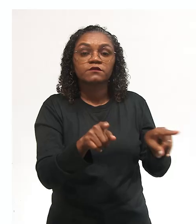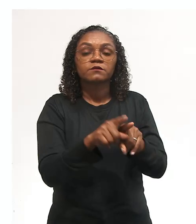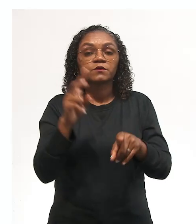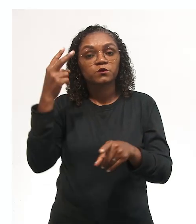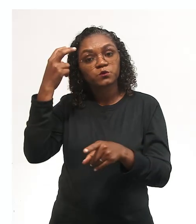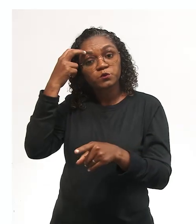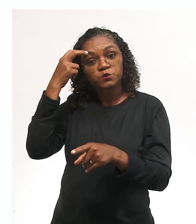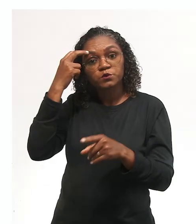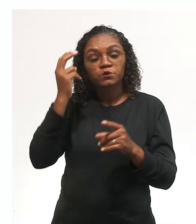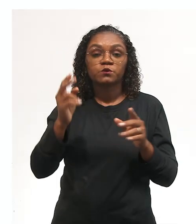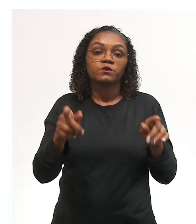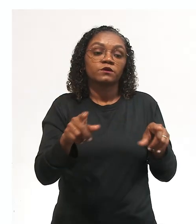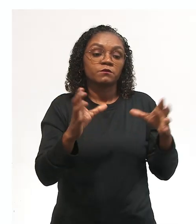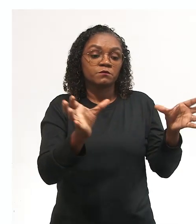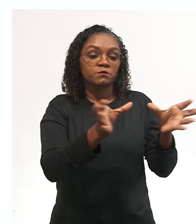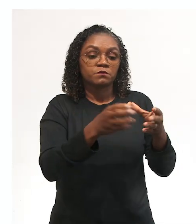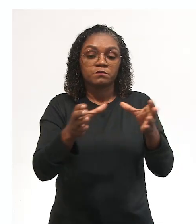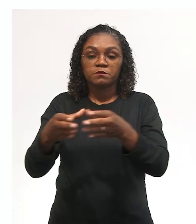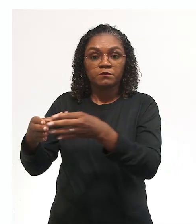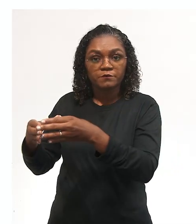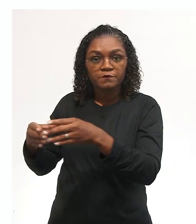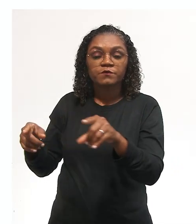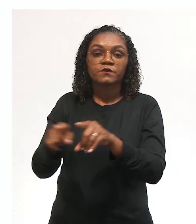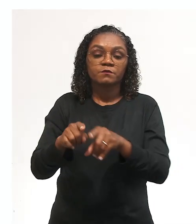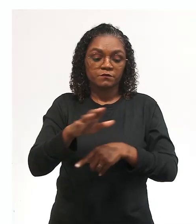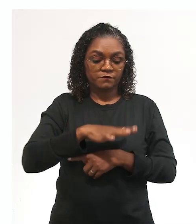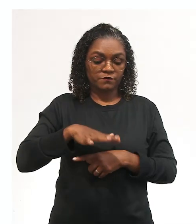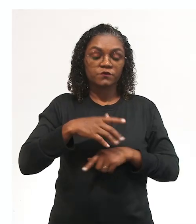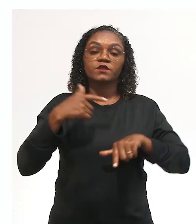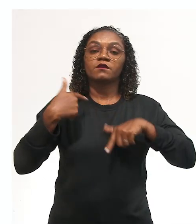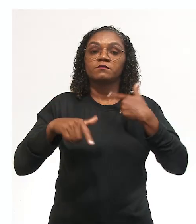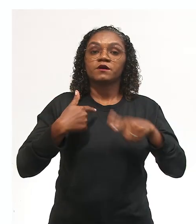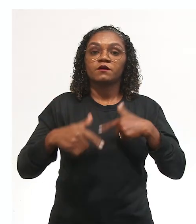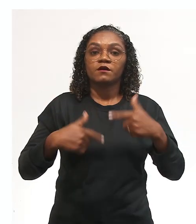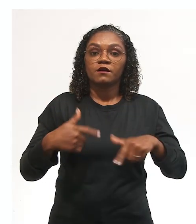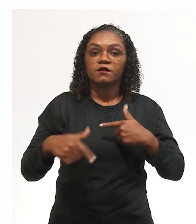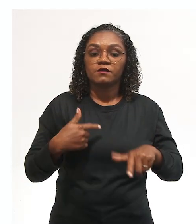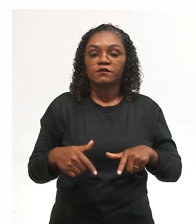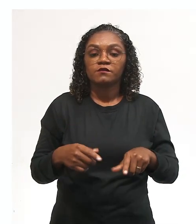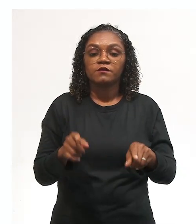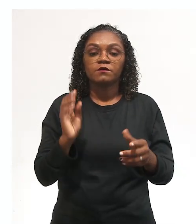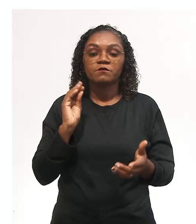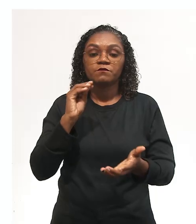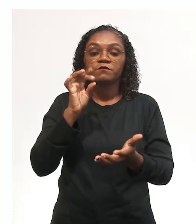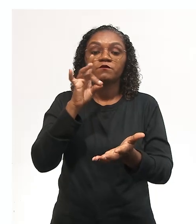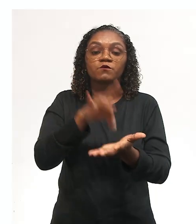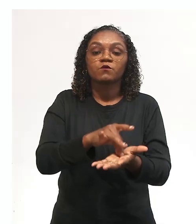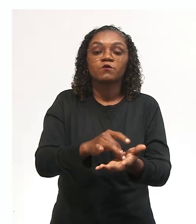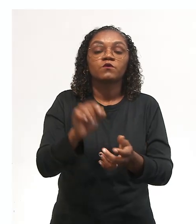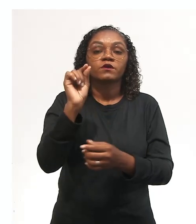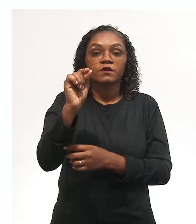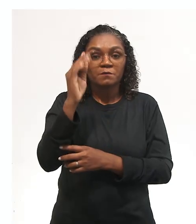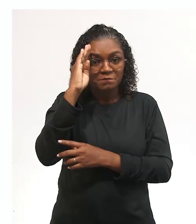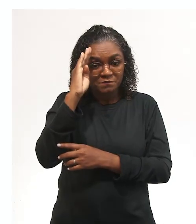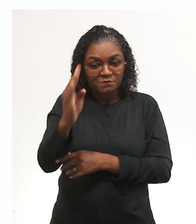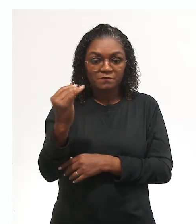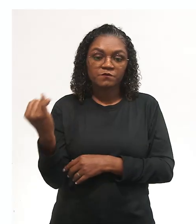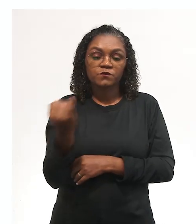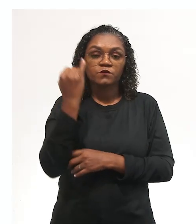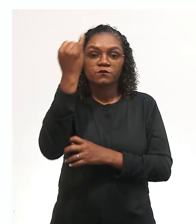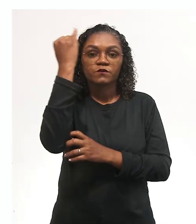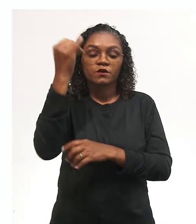produziu, e da cultura de cada povo e do trabalho, pauta-se essencialmente no trabalho